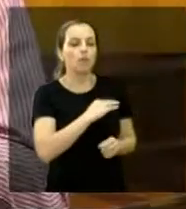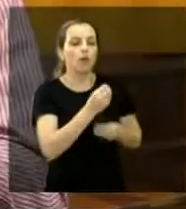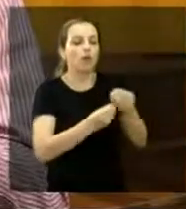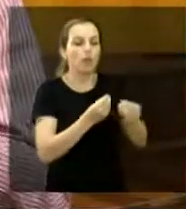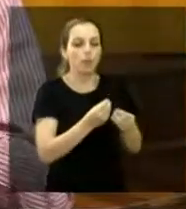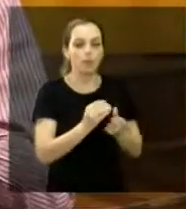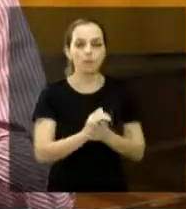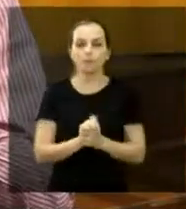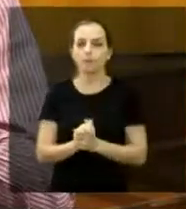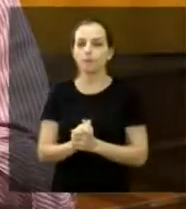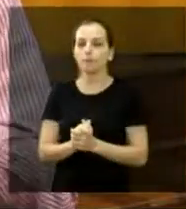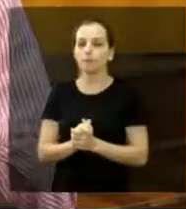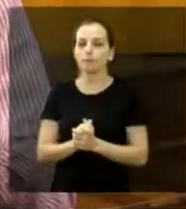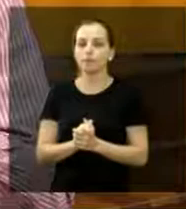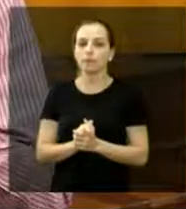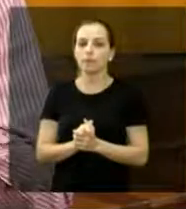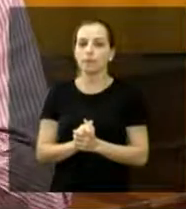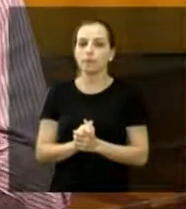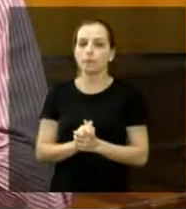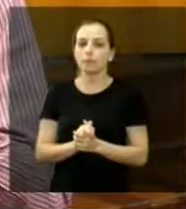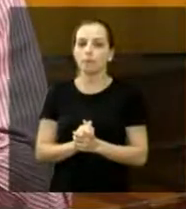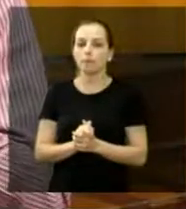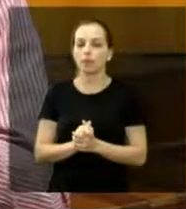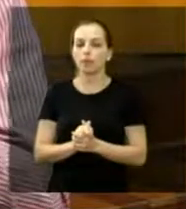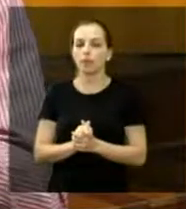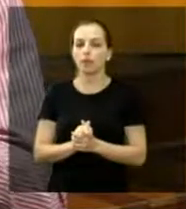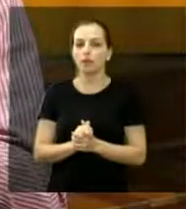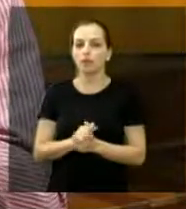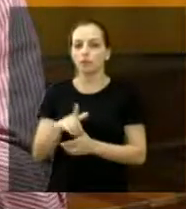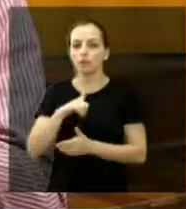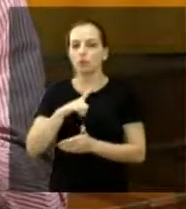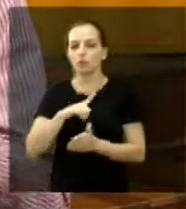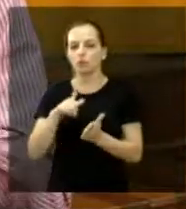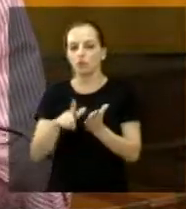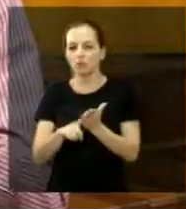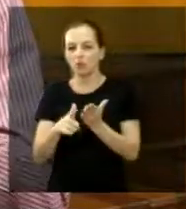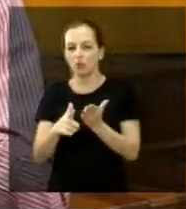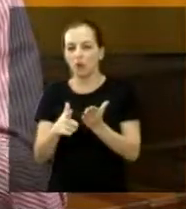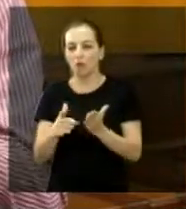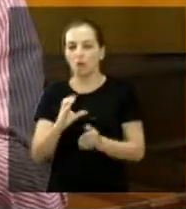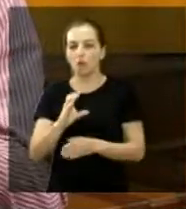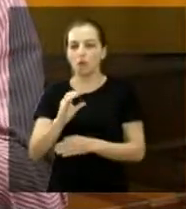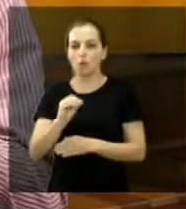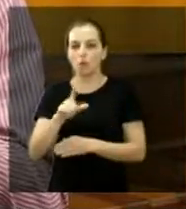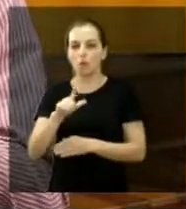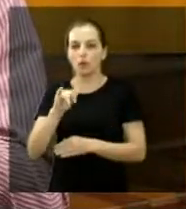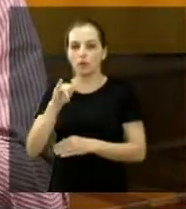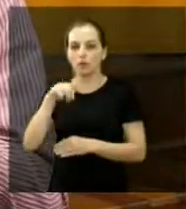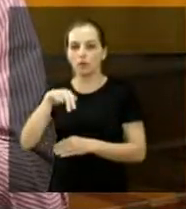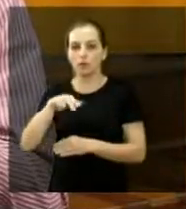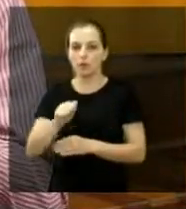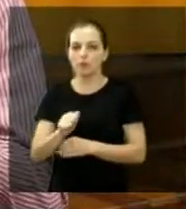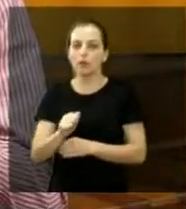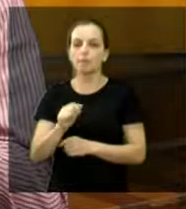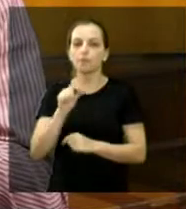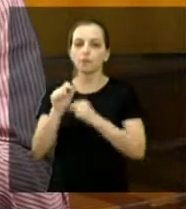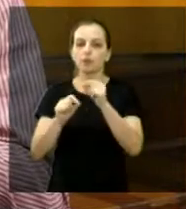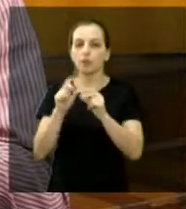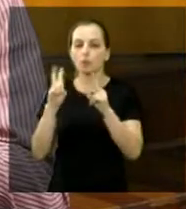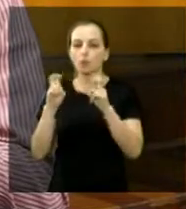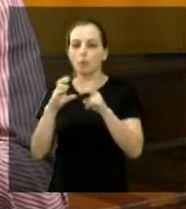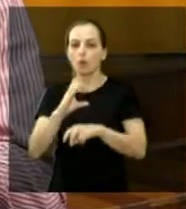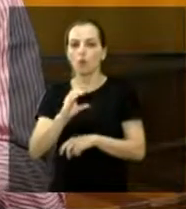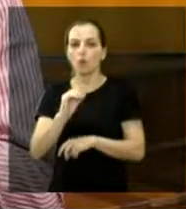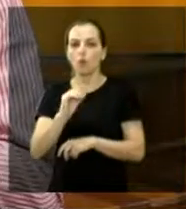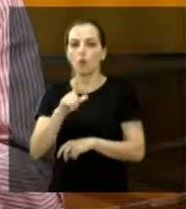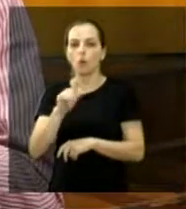Como eu já falei, a gente havia, eu tinha um jornalzinho em Colina, só repassando alguma coisa, o Colinense,